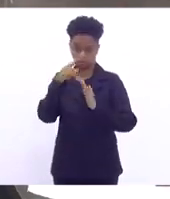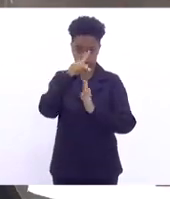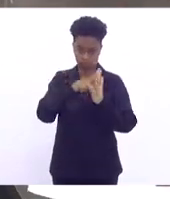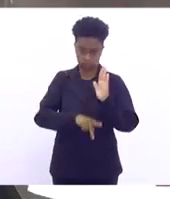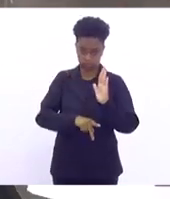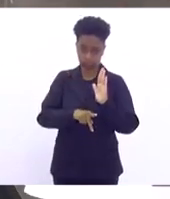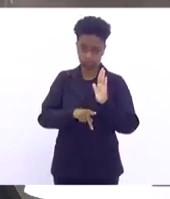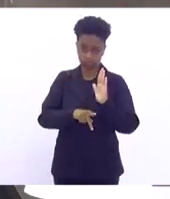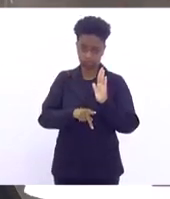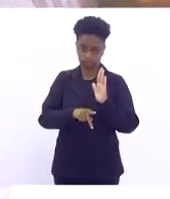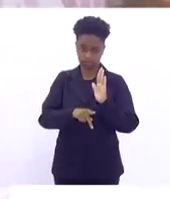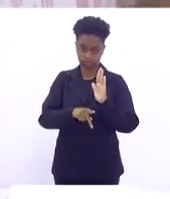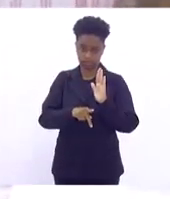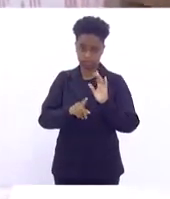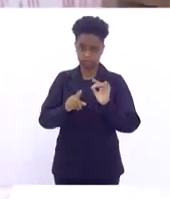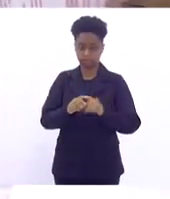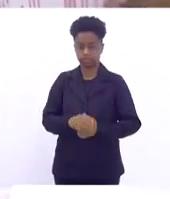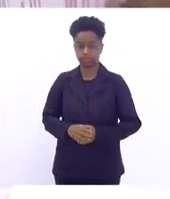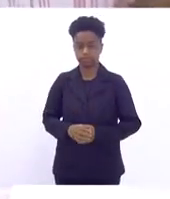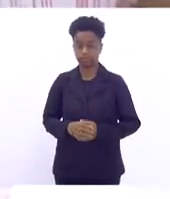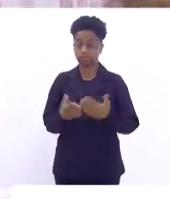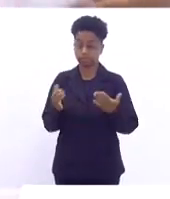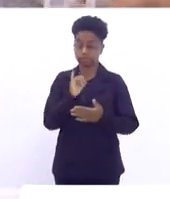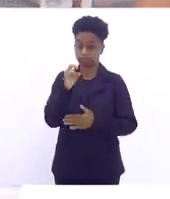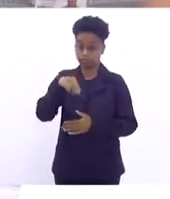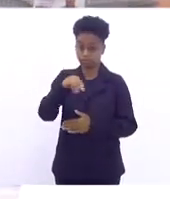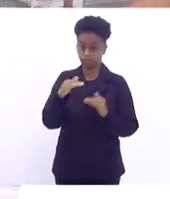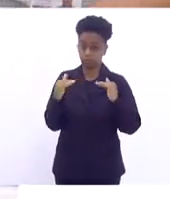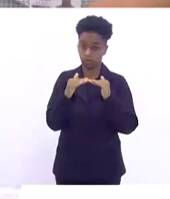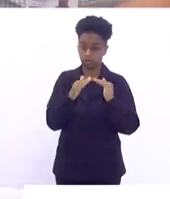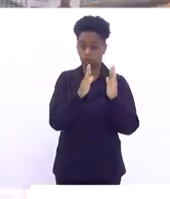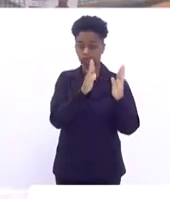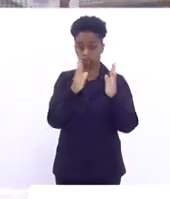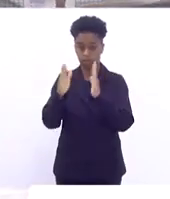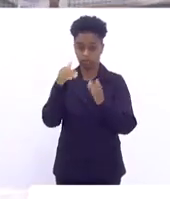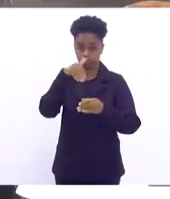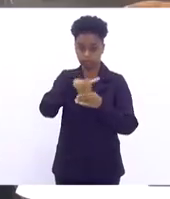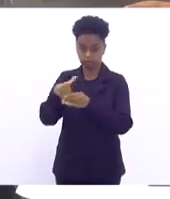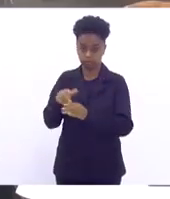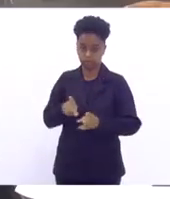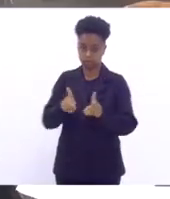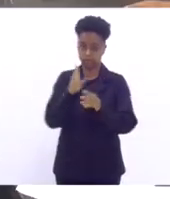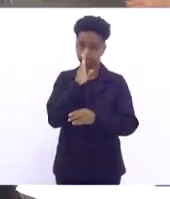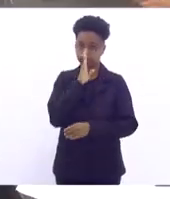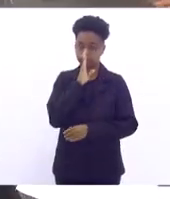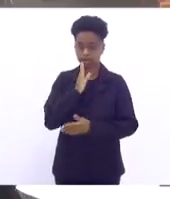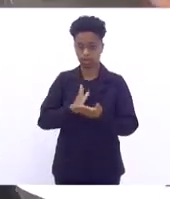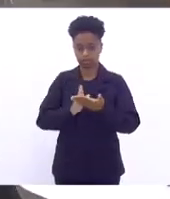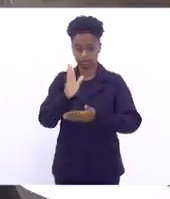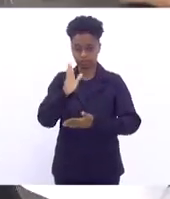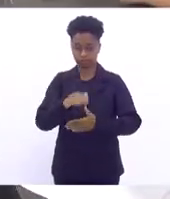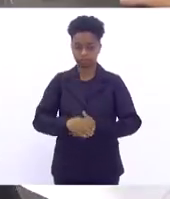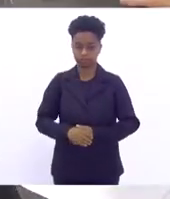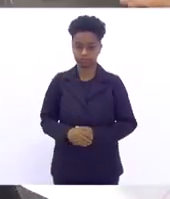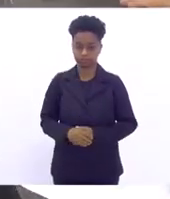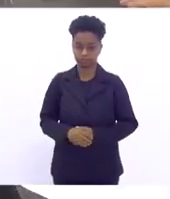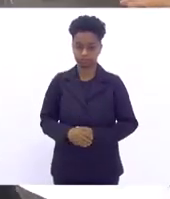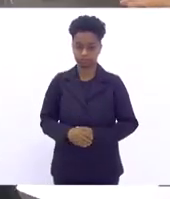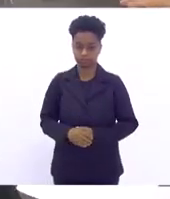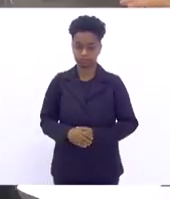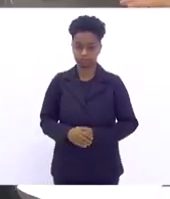exceto os citados anteriormente senhores que aprovam a votação em bloco permaneceu Como estão aprovada a votação em bloco